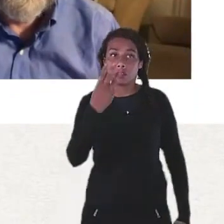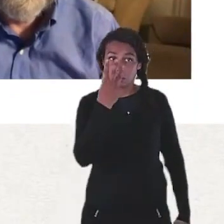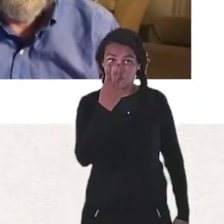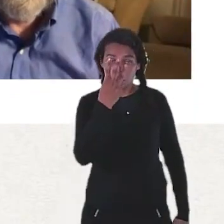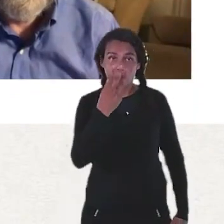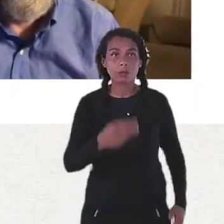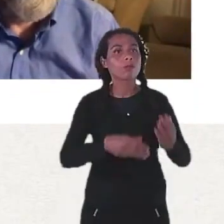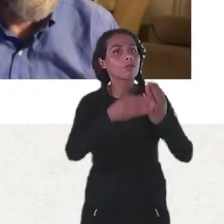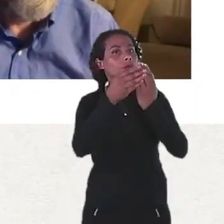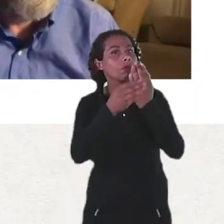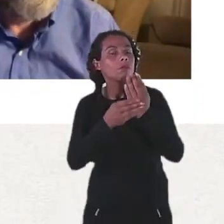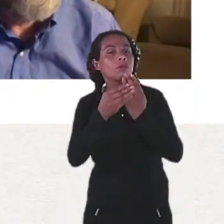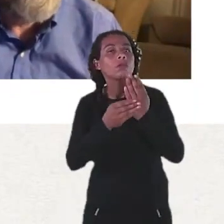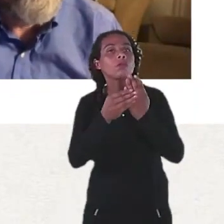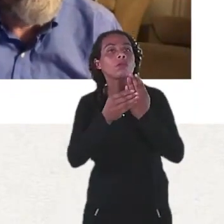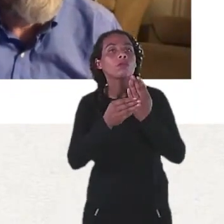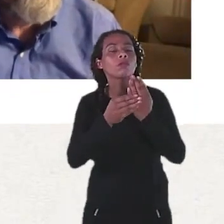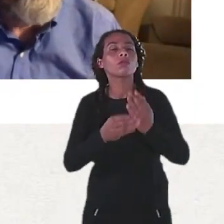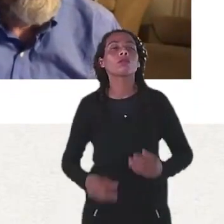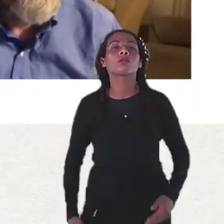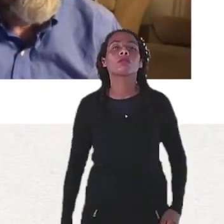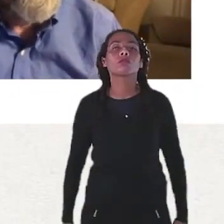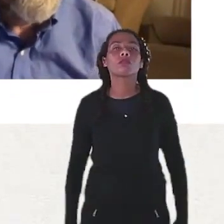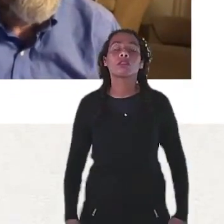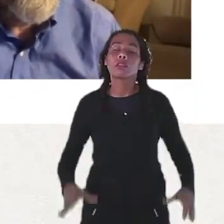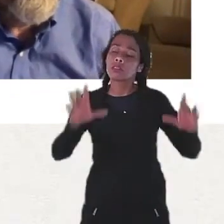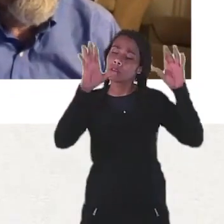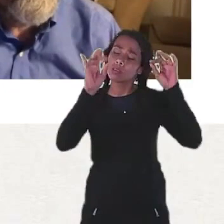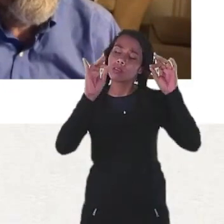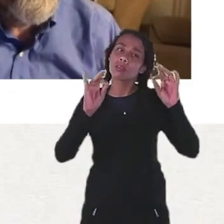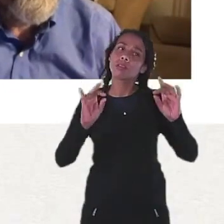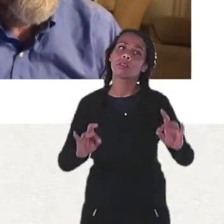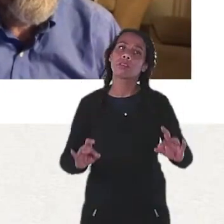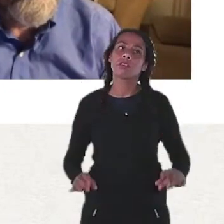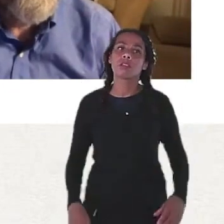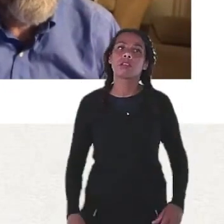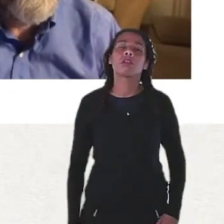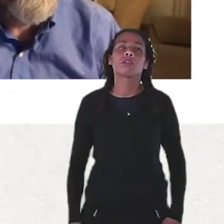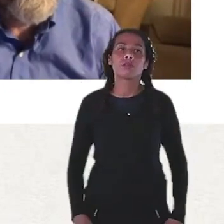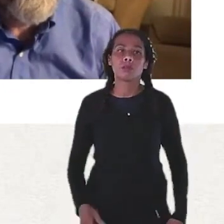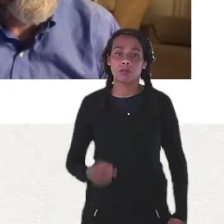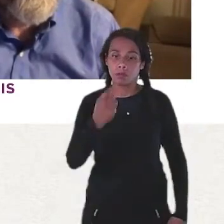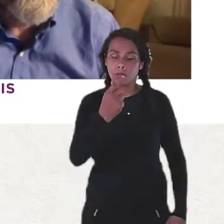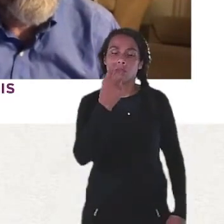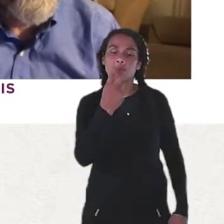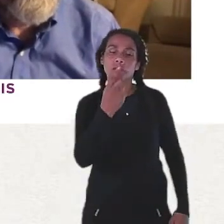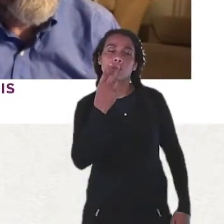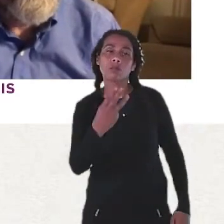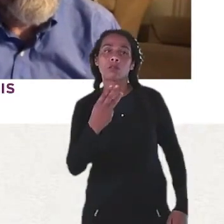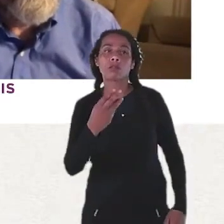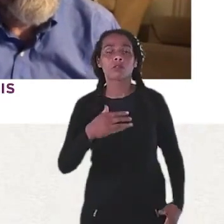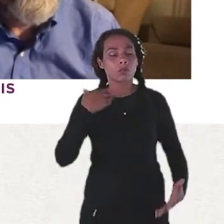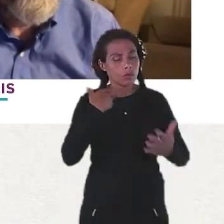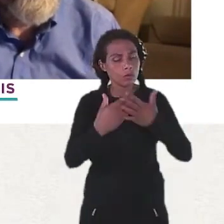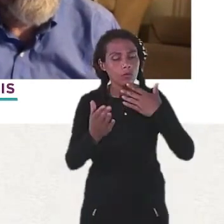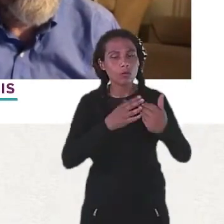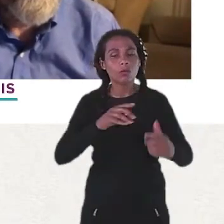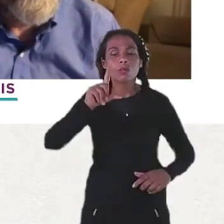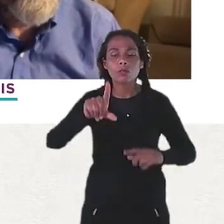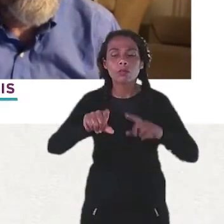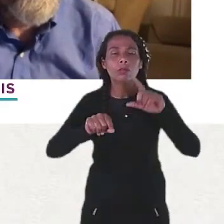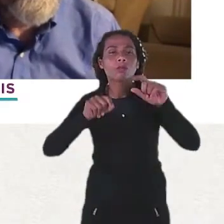que ele classifica como uma trilogia, mas esses livros podem ser lidos em separado, não tem problema algum. Todos podem